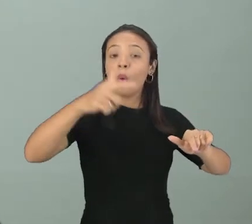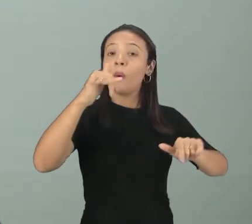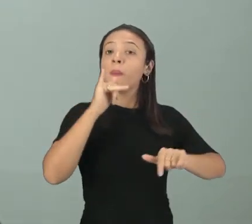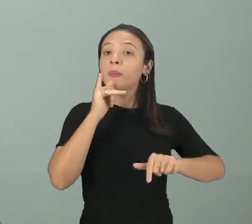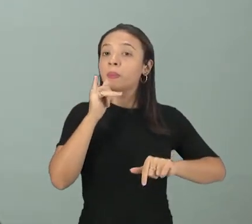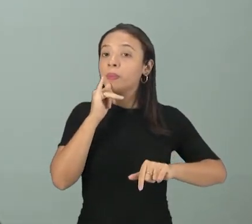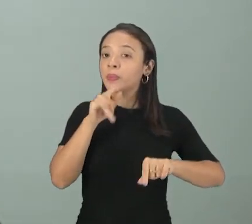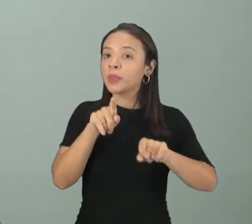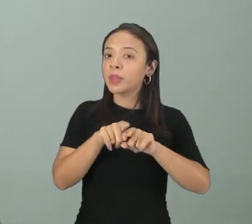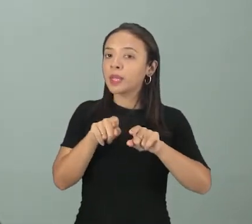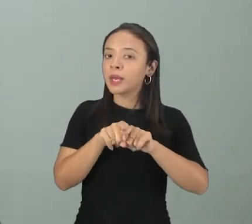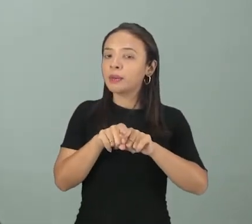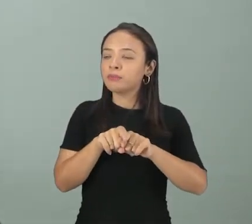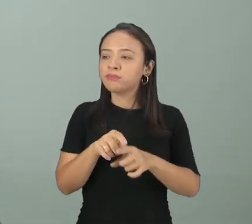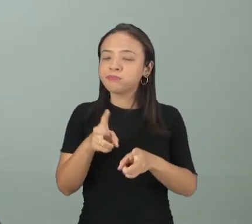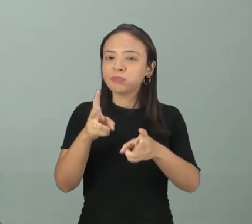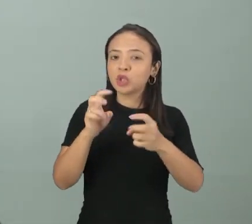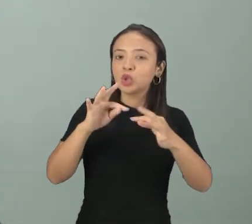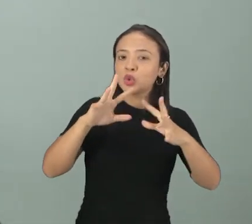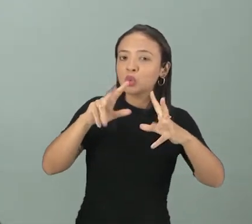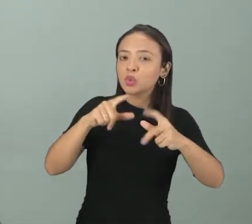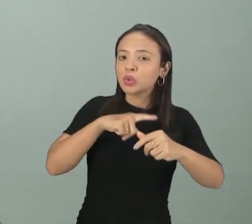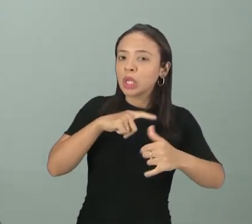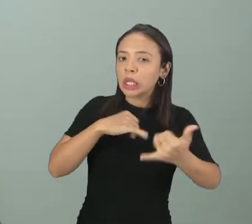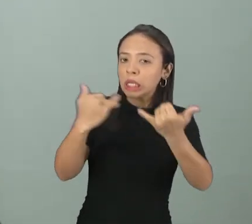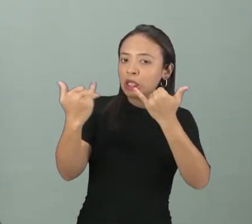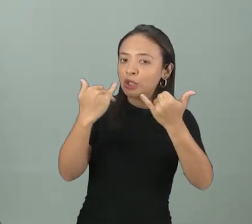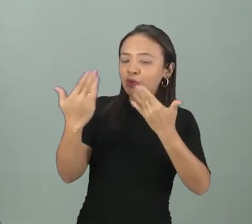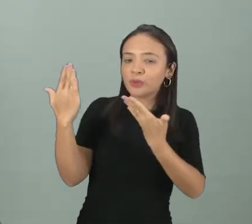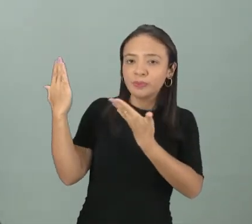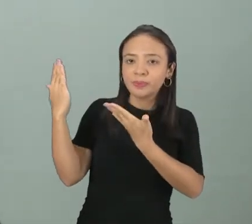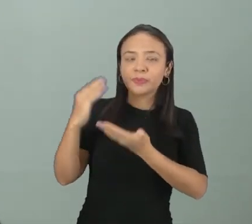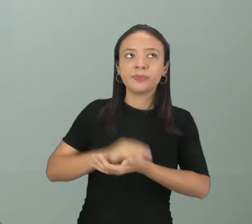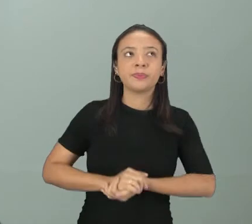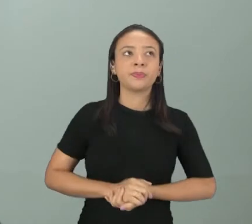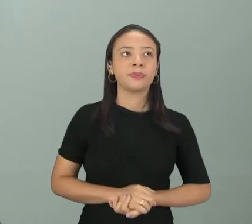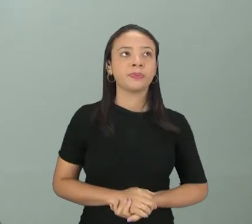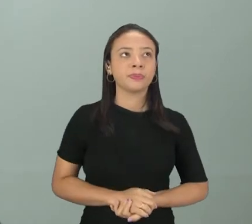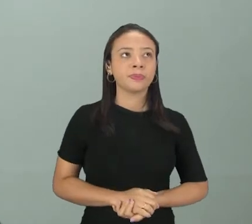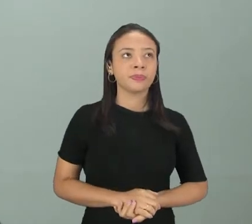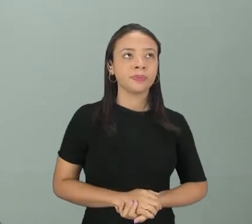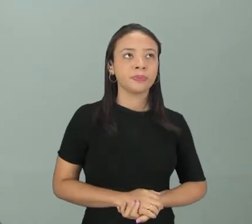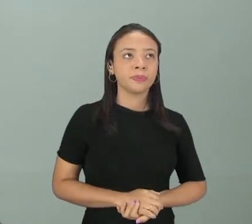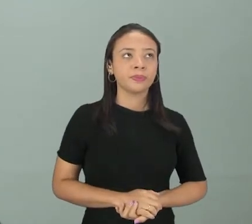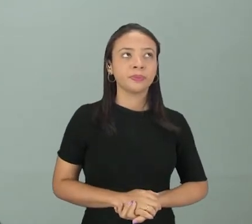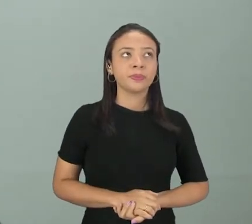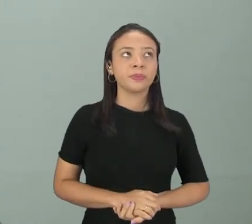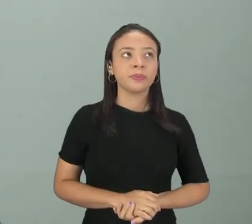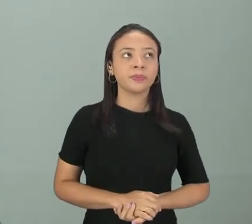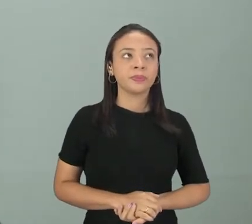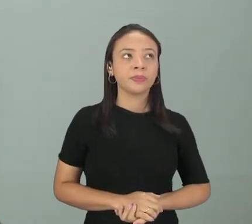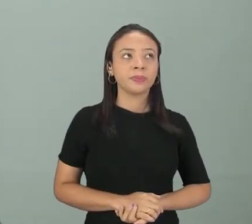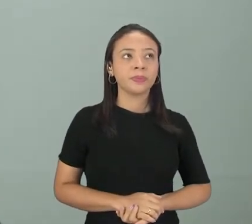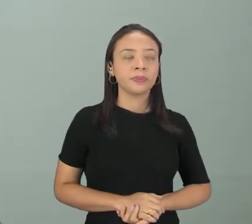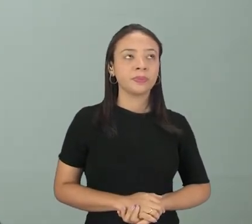exemplo e explorar tudo o que teremos de informação de dados na nossa tabela vamos juntos